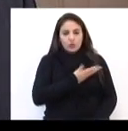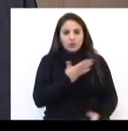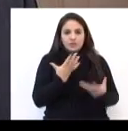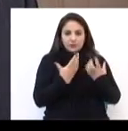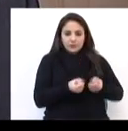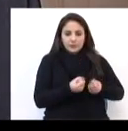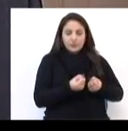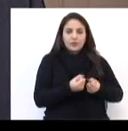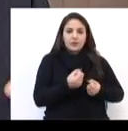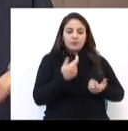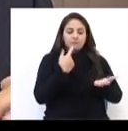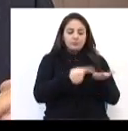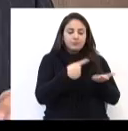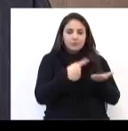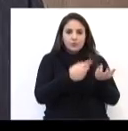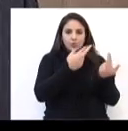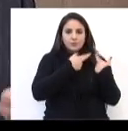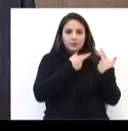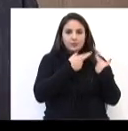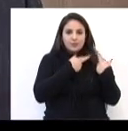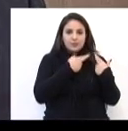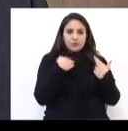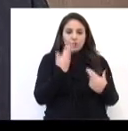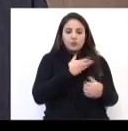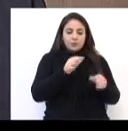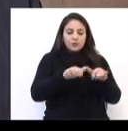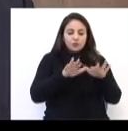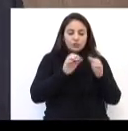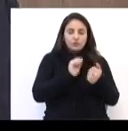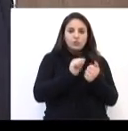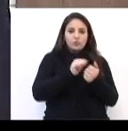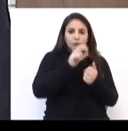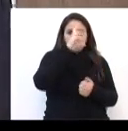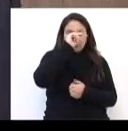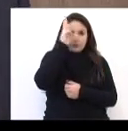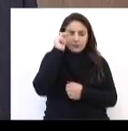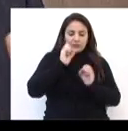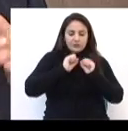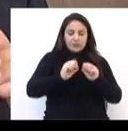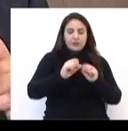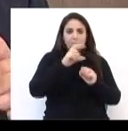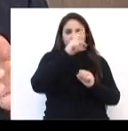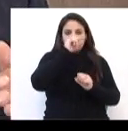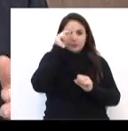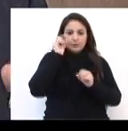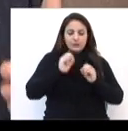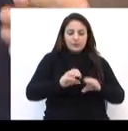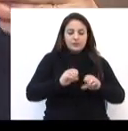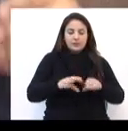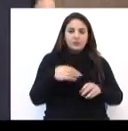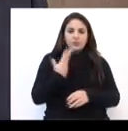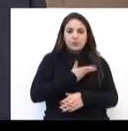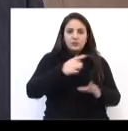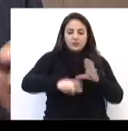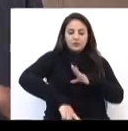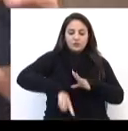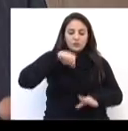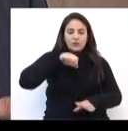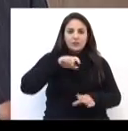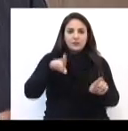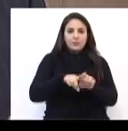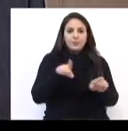o CMP esse compromisso de nós buscarmos uma audiência junto com o senhor prefeito, a Secretaria Municipal de Ensino, para nós definirmos